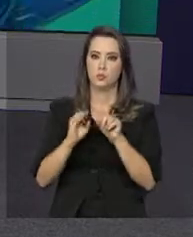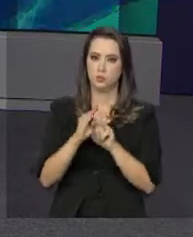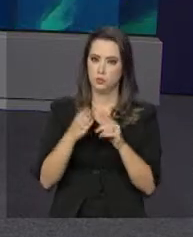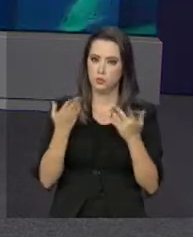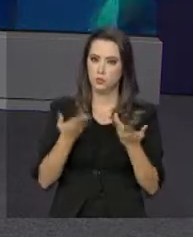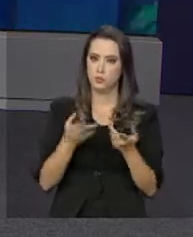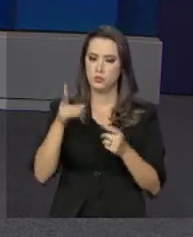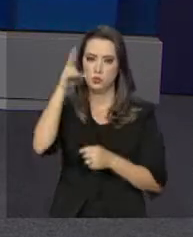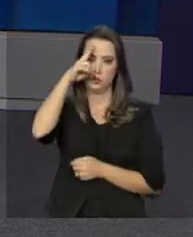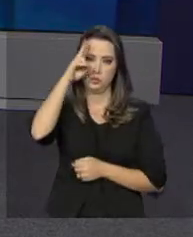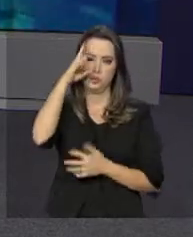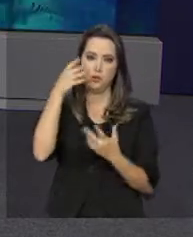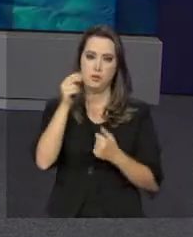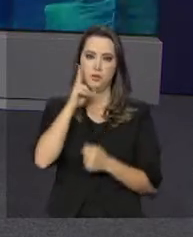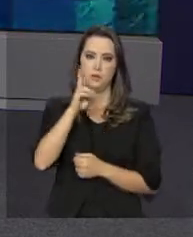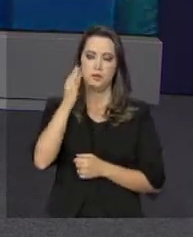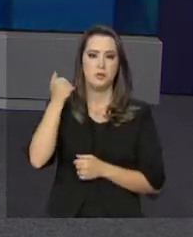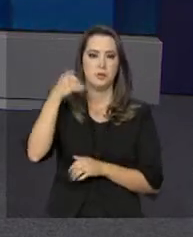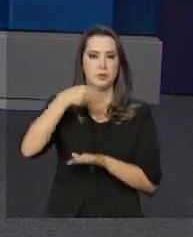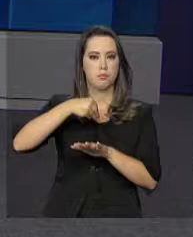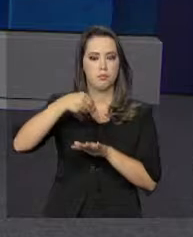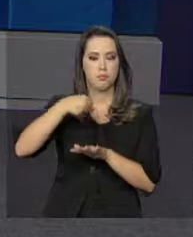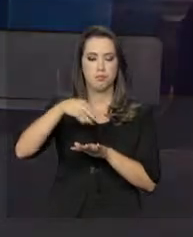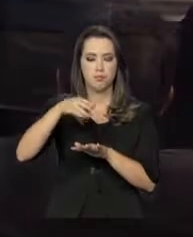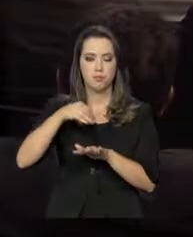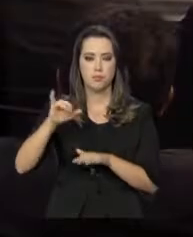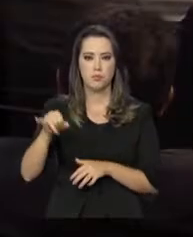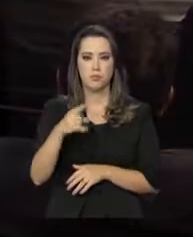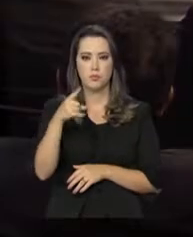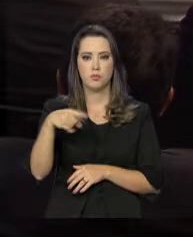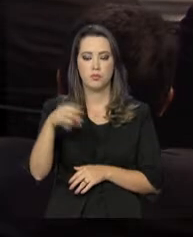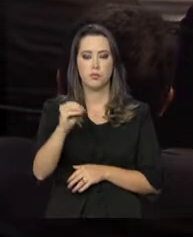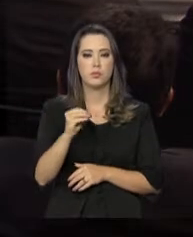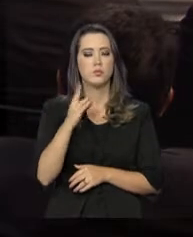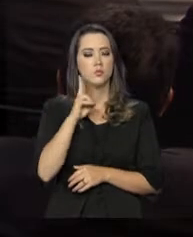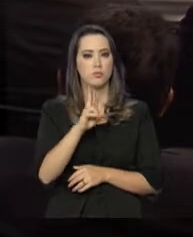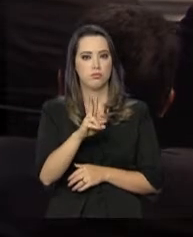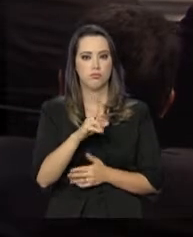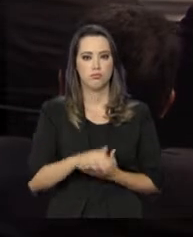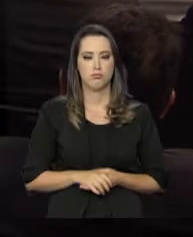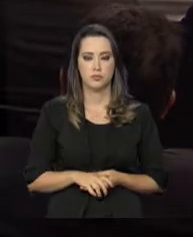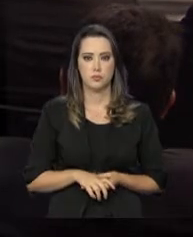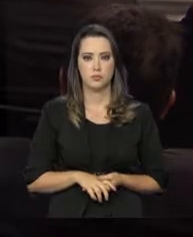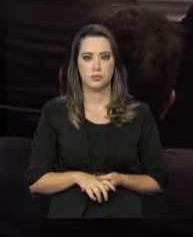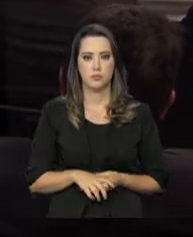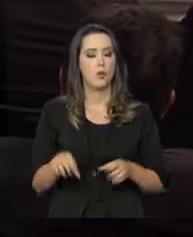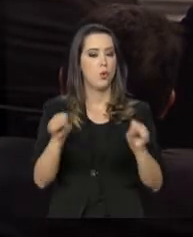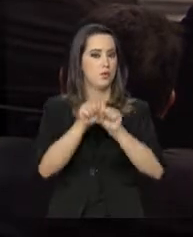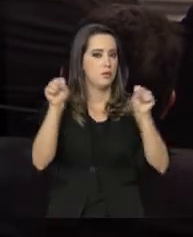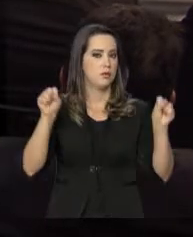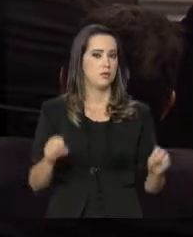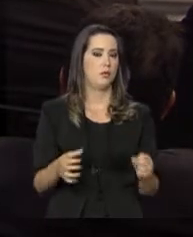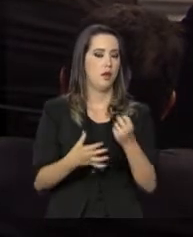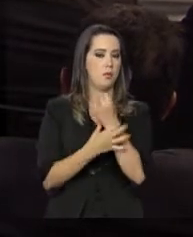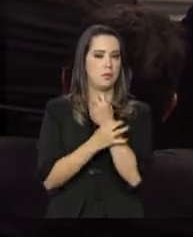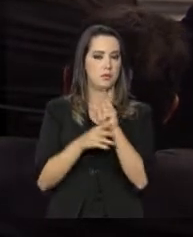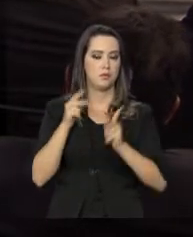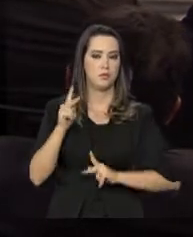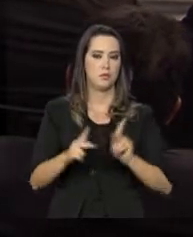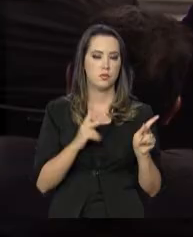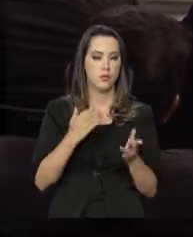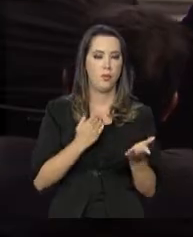vamos saber mais na reportagem de joão pedro neto o sistema único de segurança pública susp